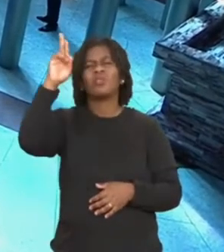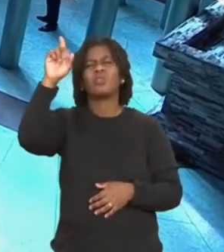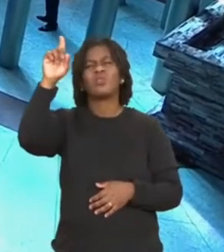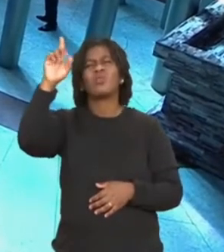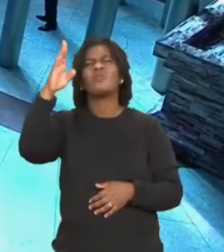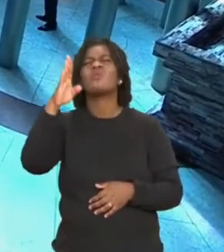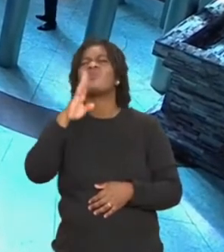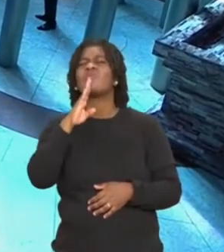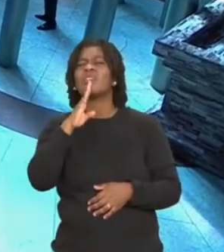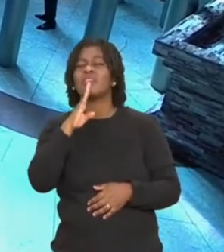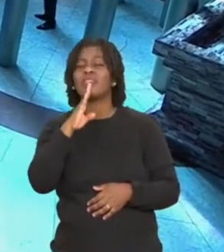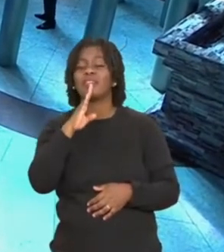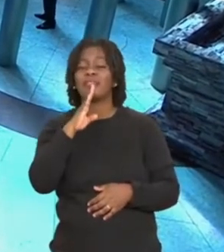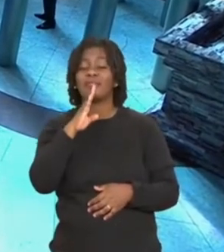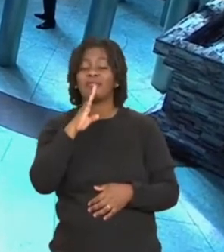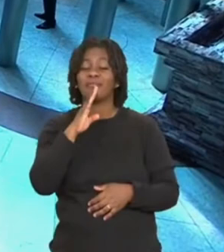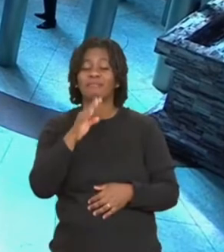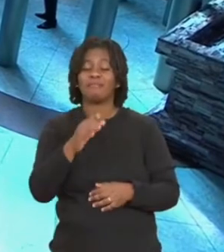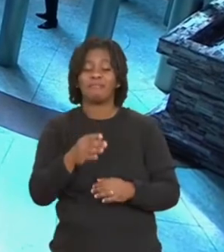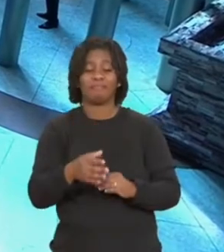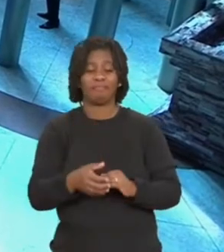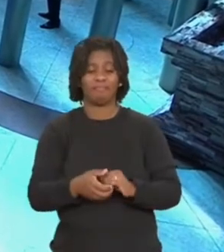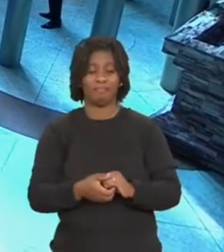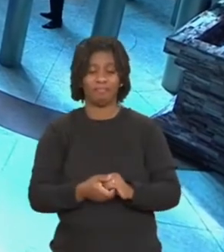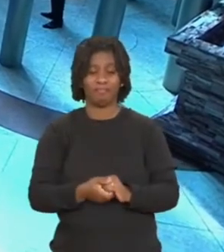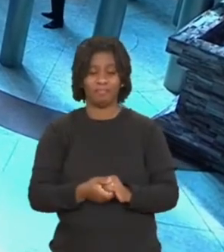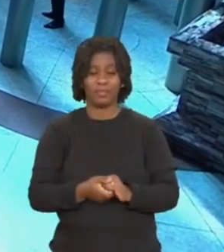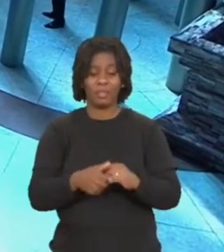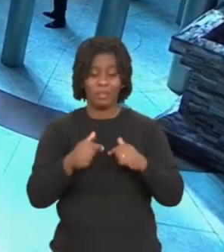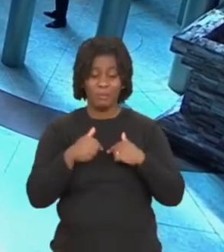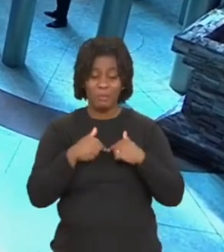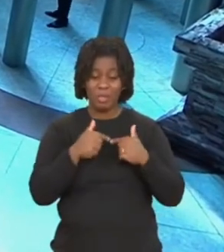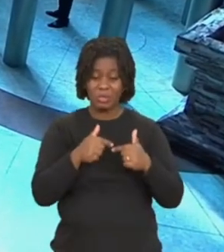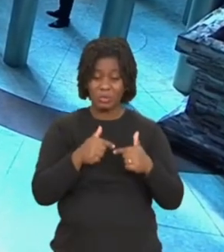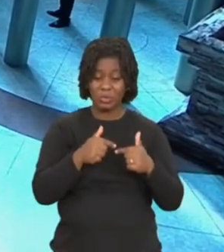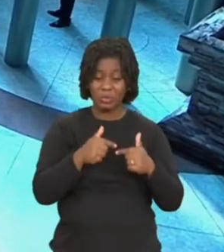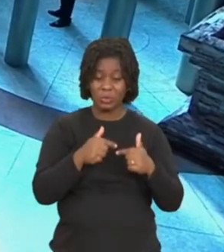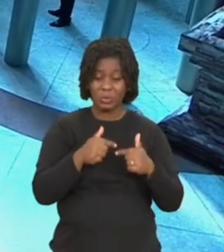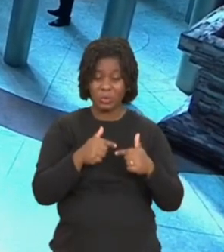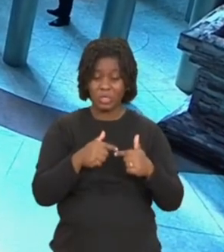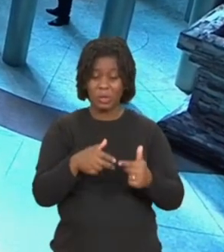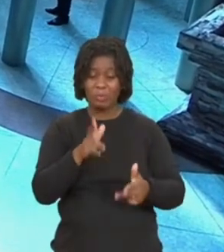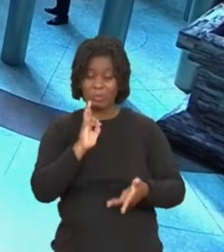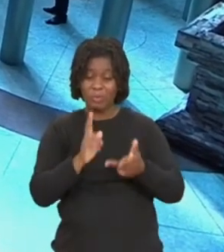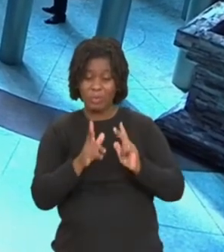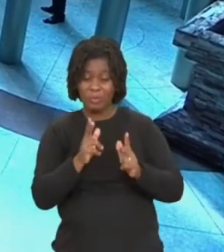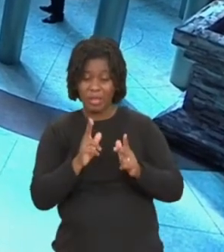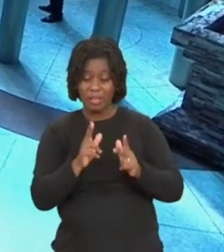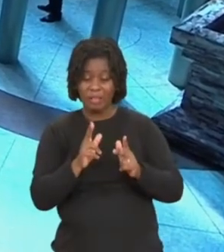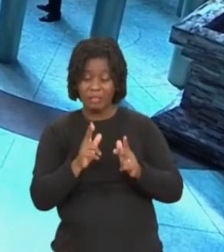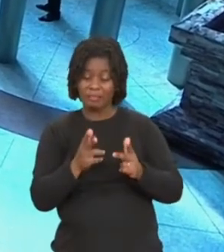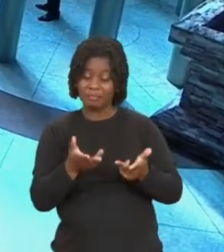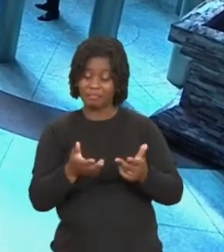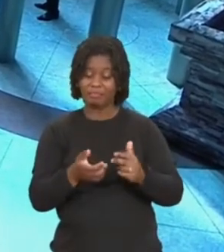minhas precipitações no falar, no agir.